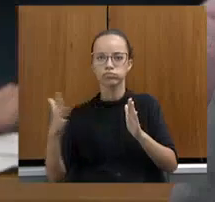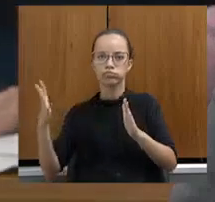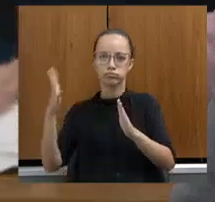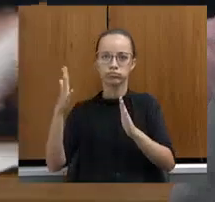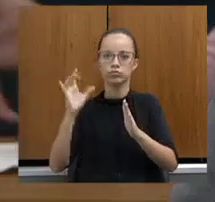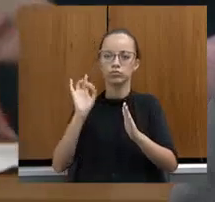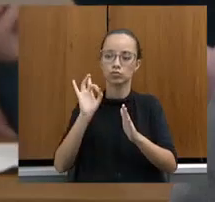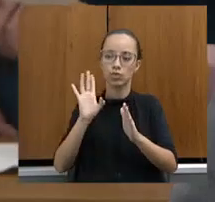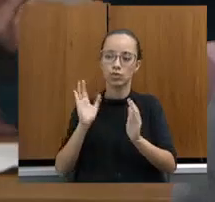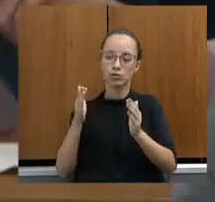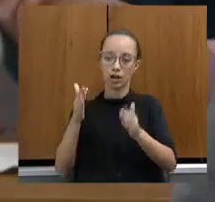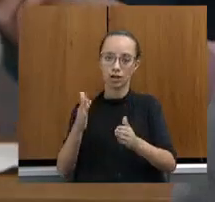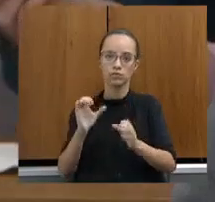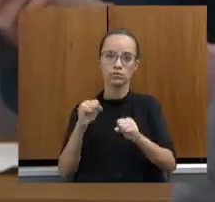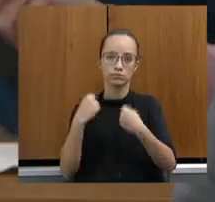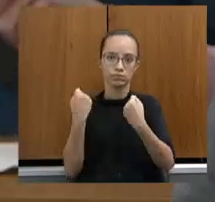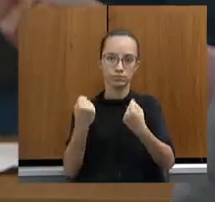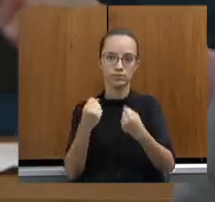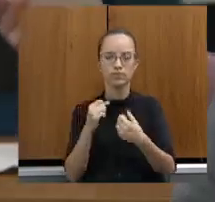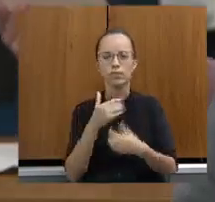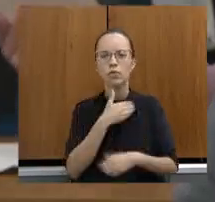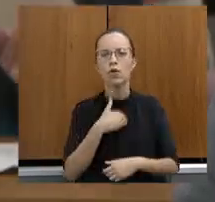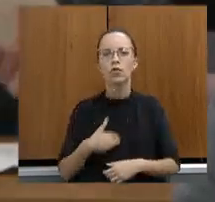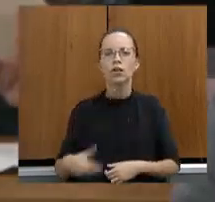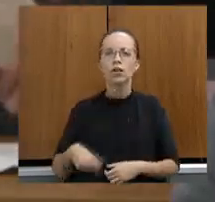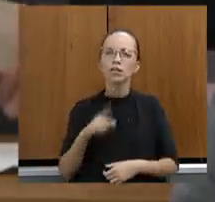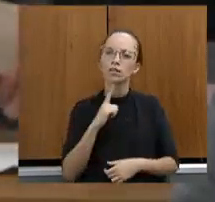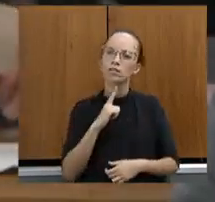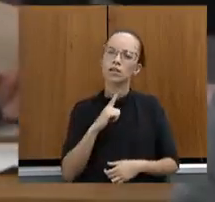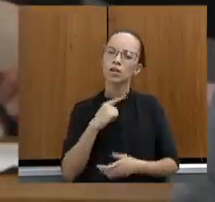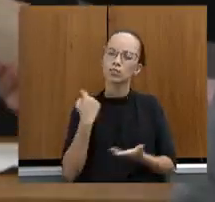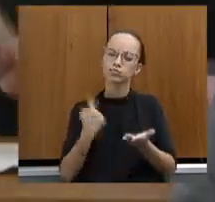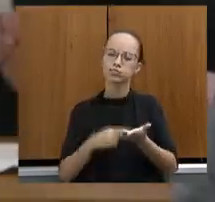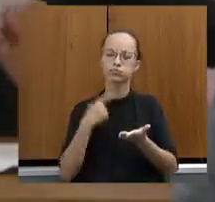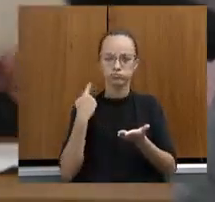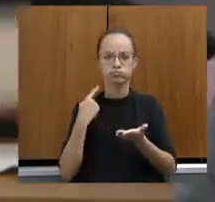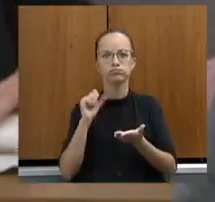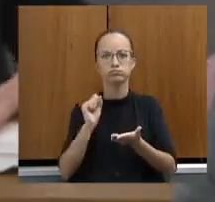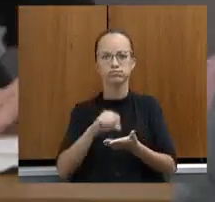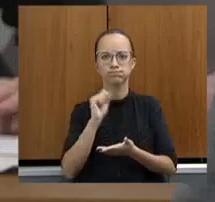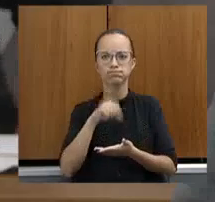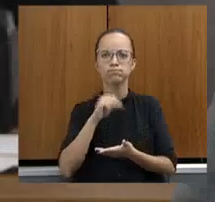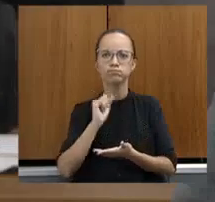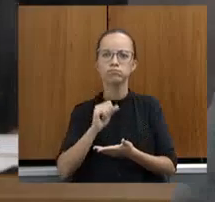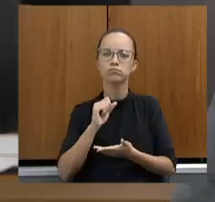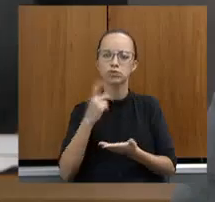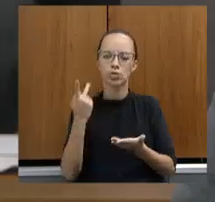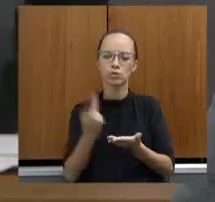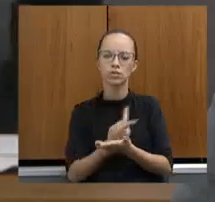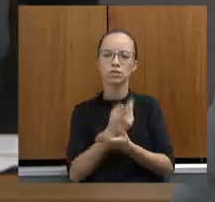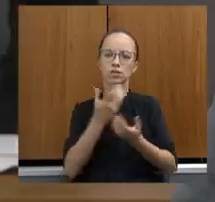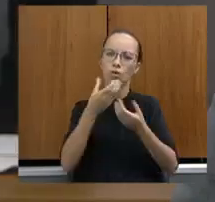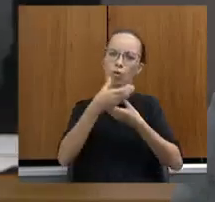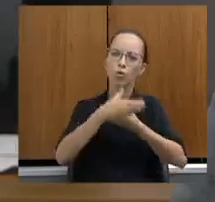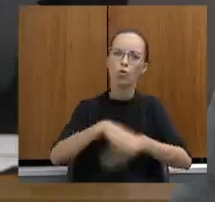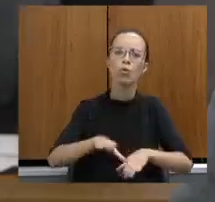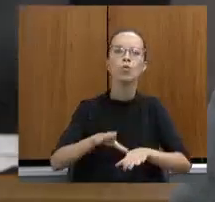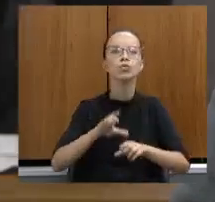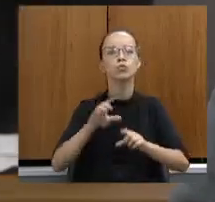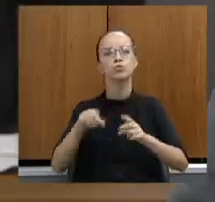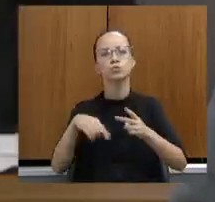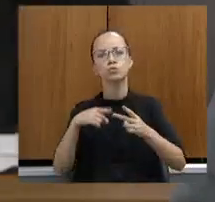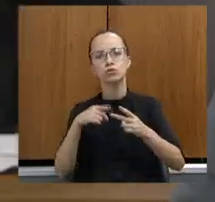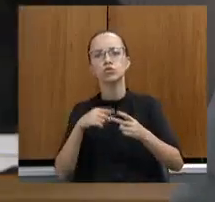na segurança então o governo Tem sim um compromisso permanente de realizar concursos públicos de fazer